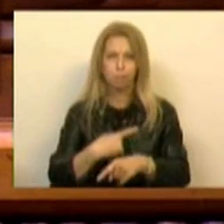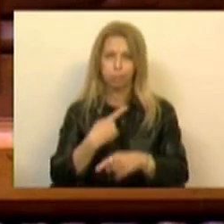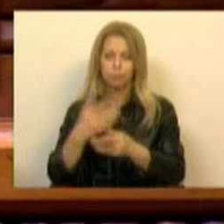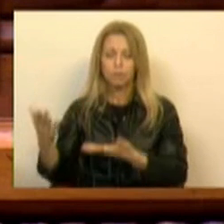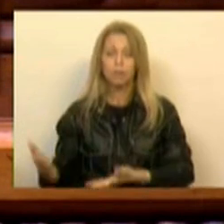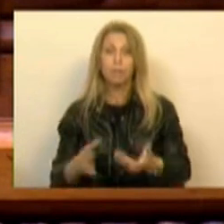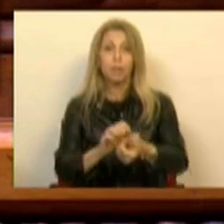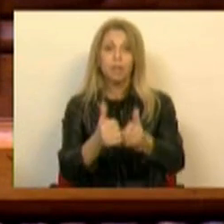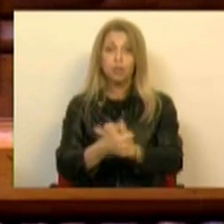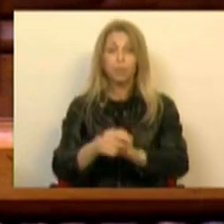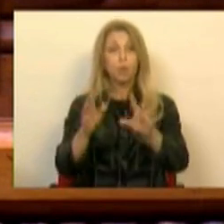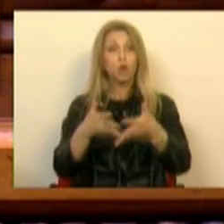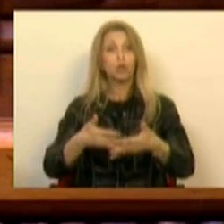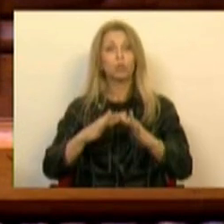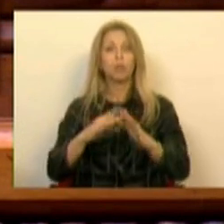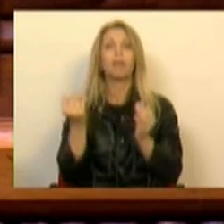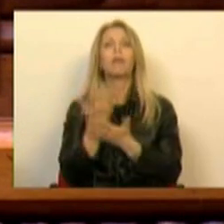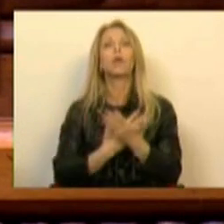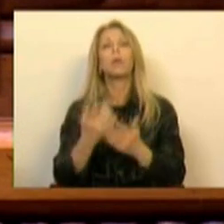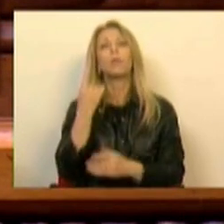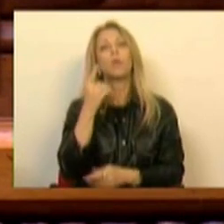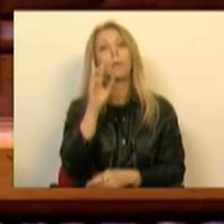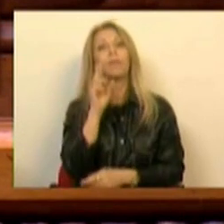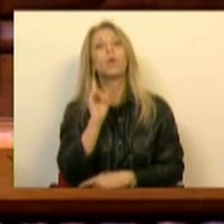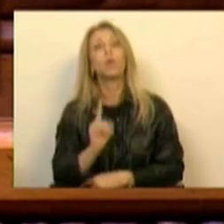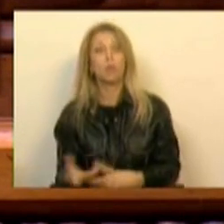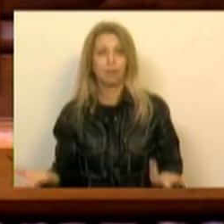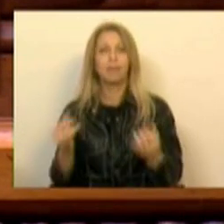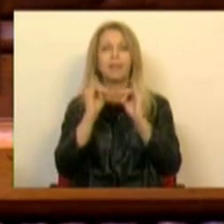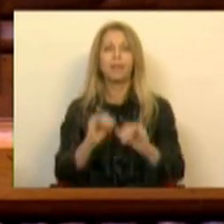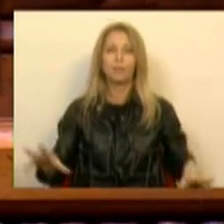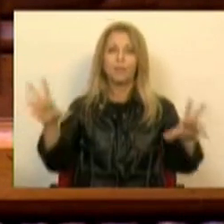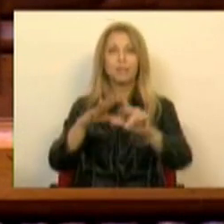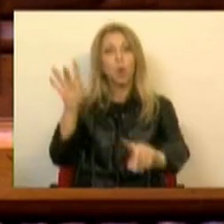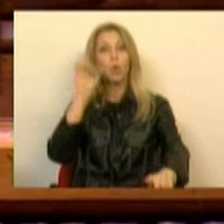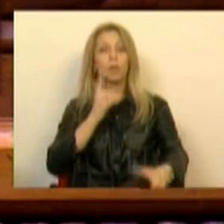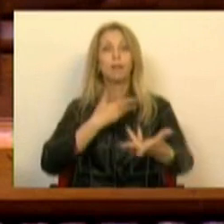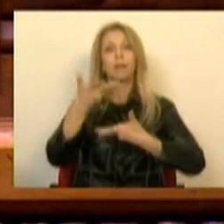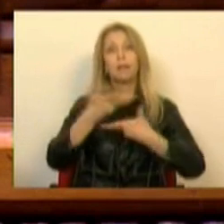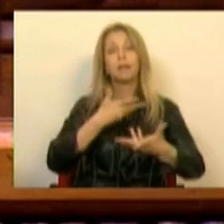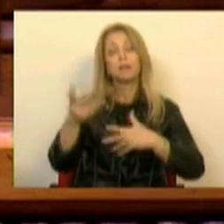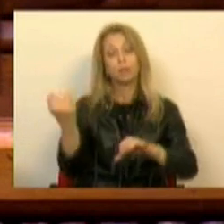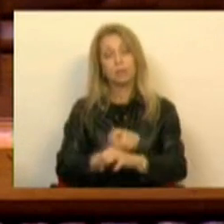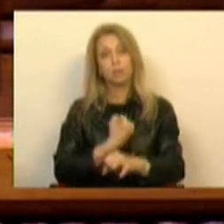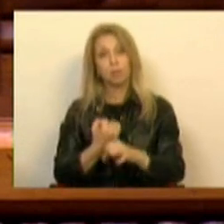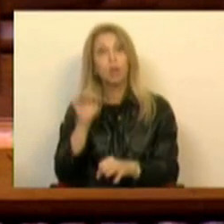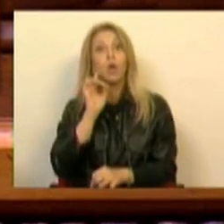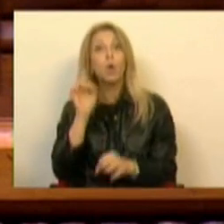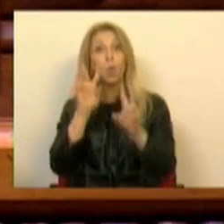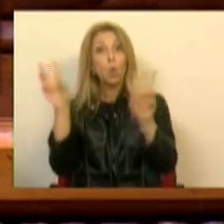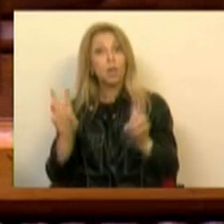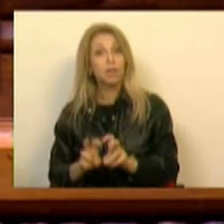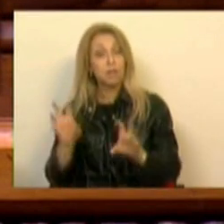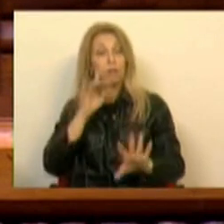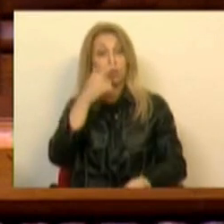transformação estrutural para uma economia que vê na inovação, na qualidade das relações laborais, nas qualificações das